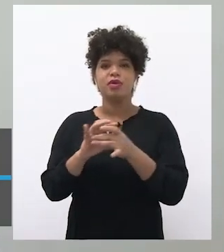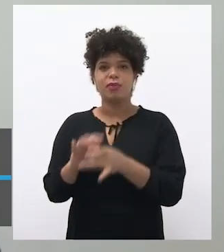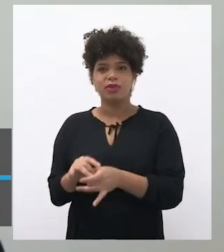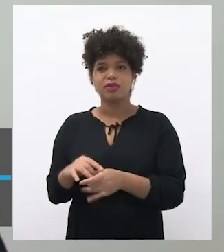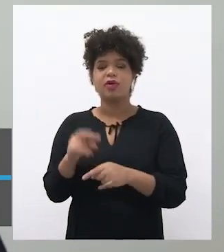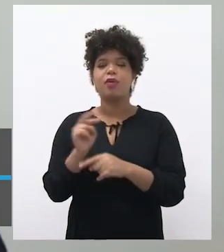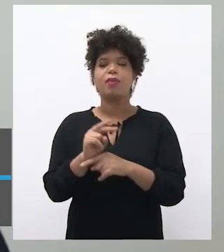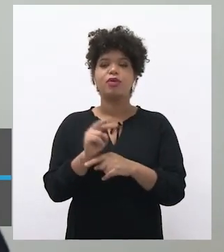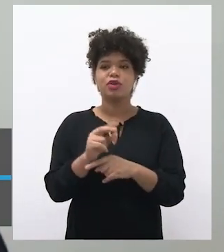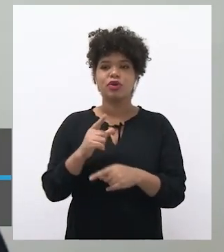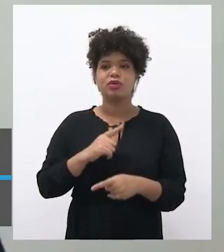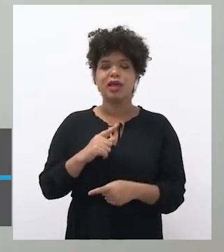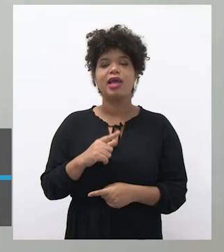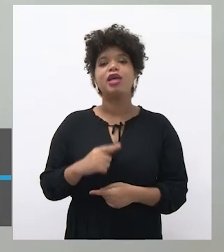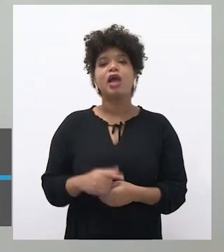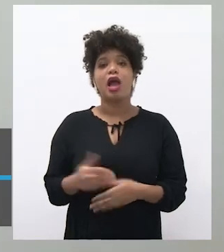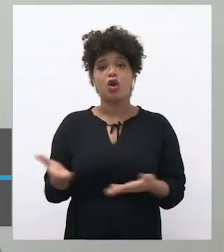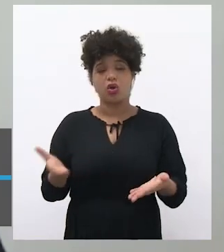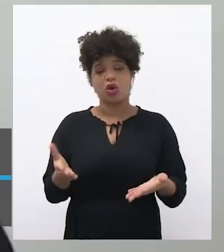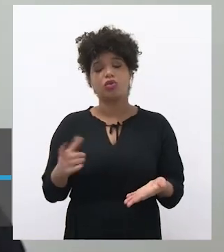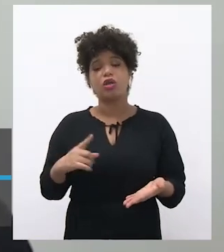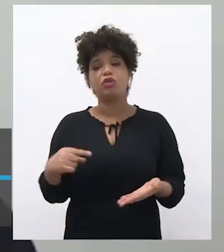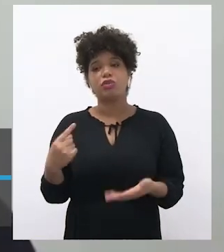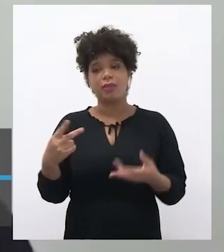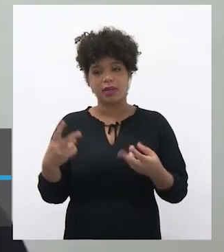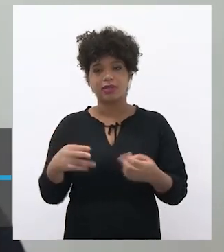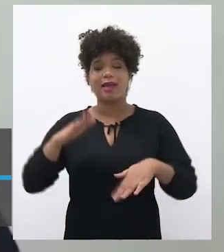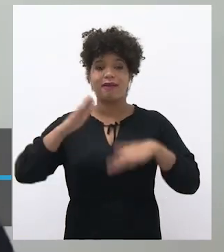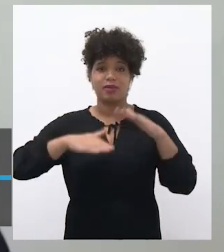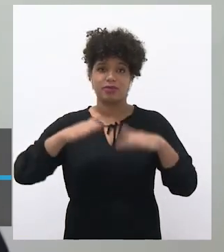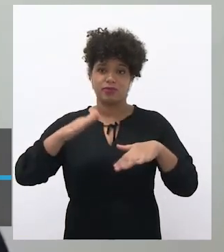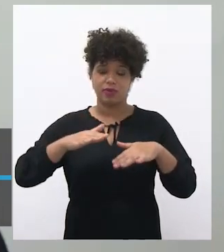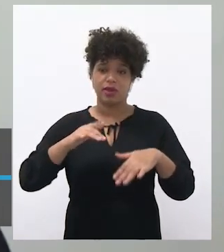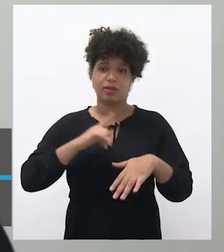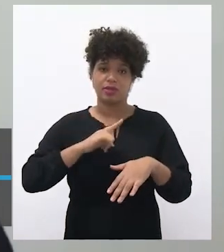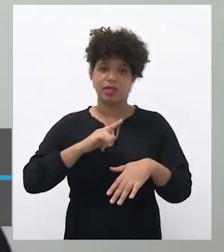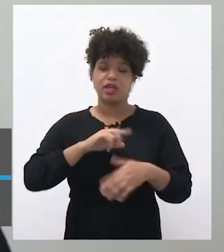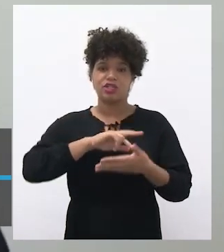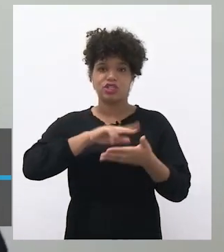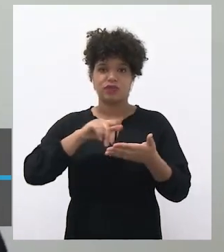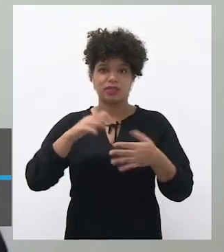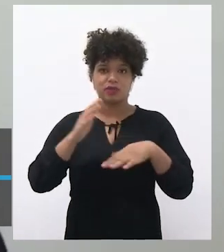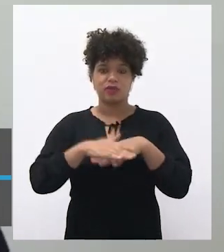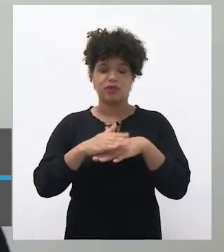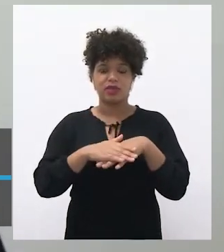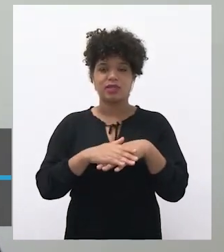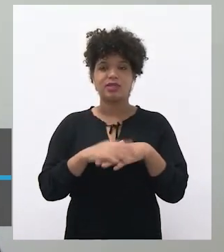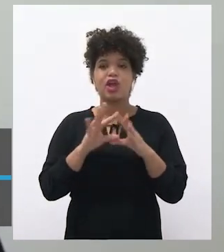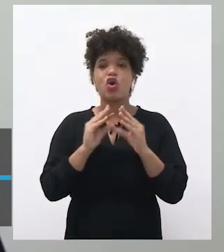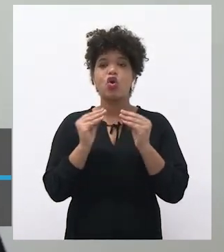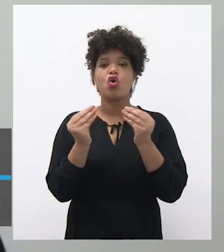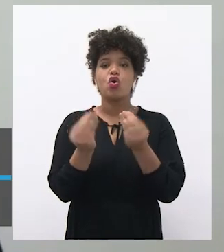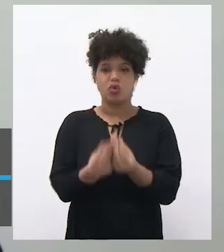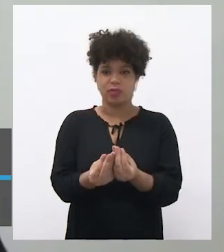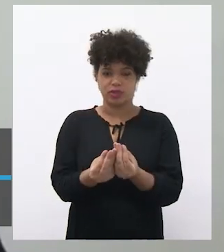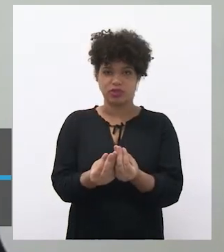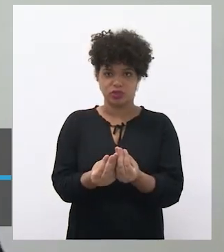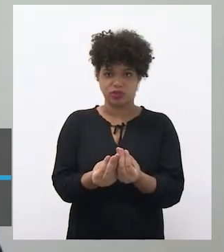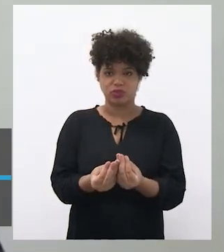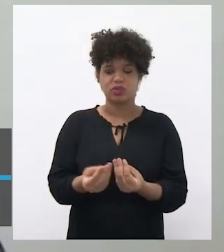de multas, se aplicadas isoladamente, e a proibição da aplicação da Lei 9.099, né,